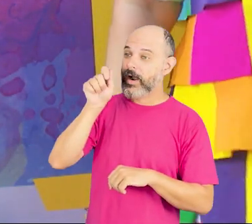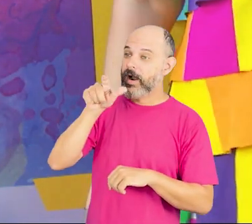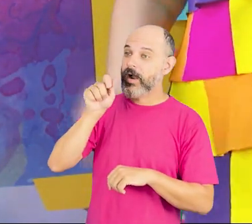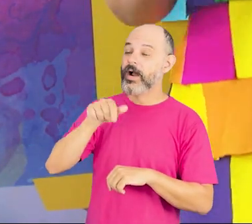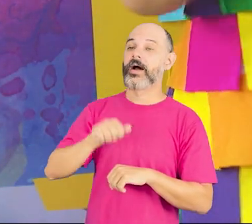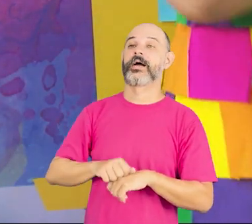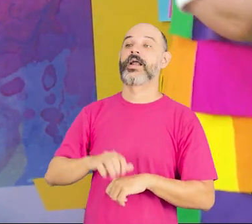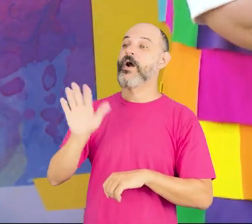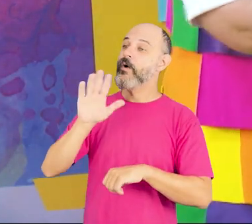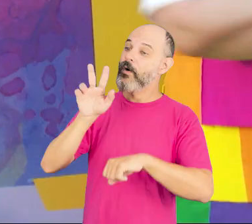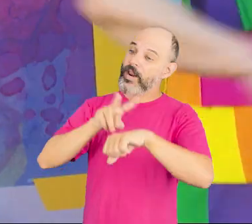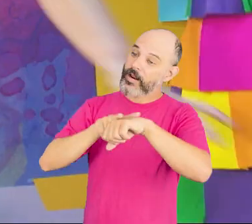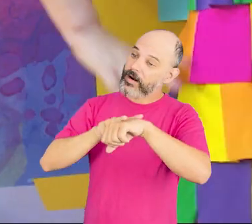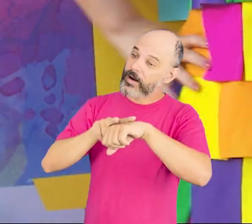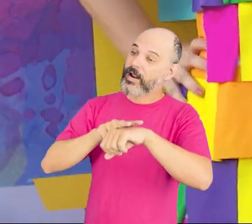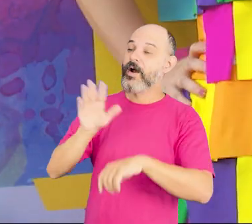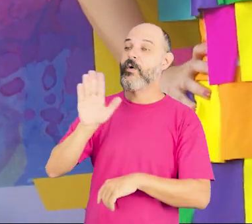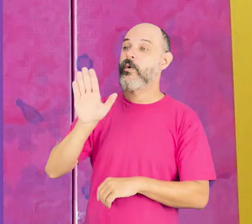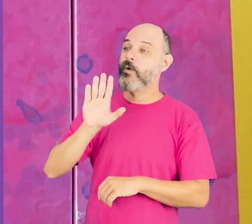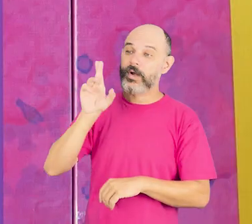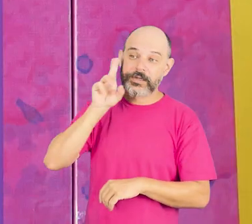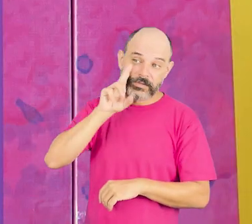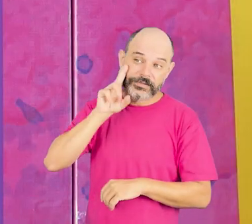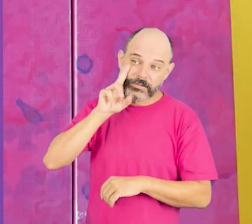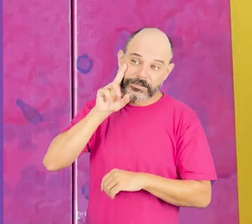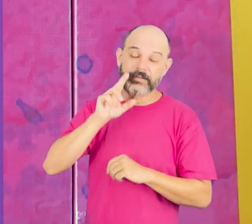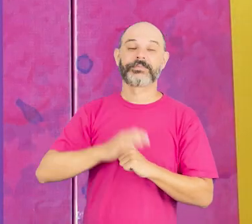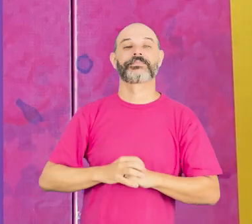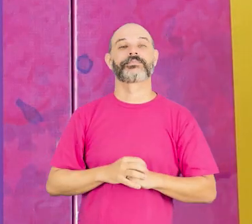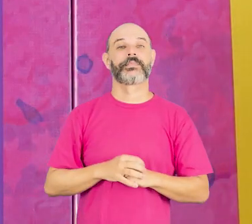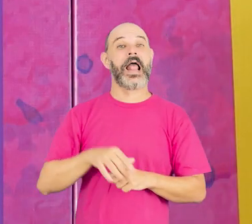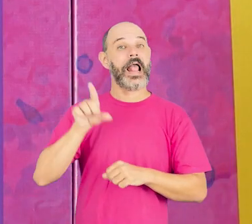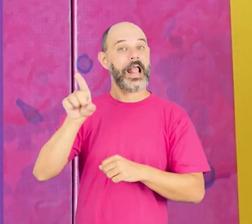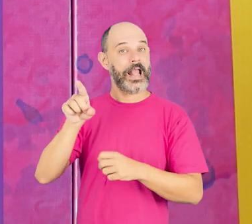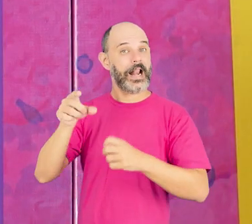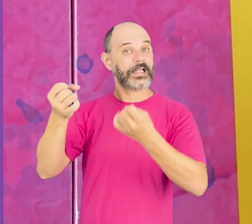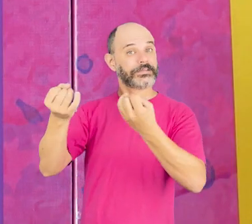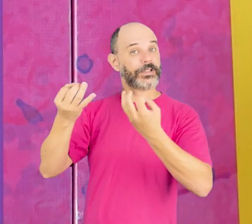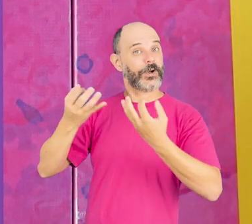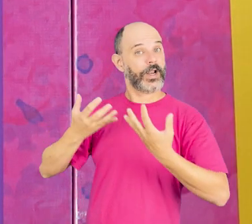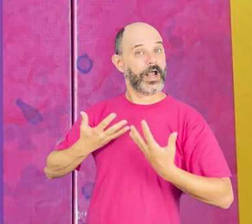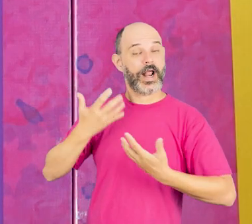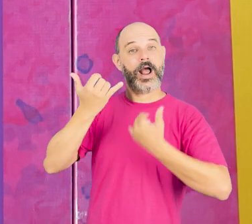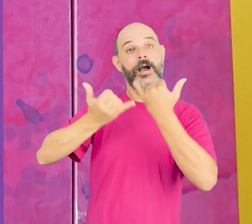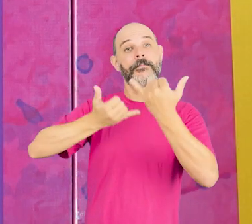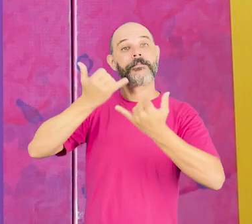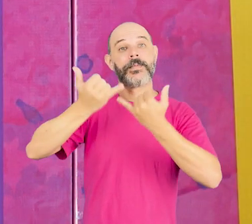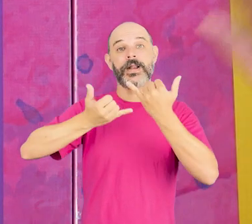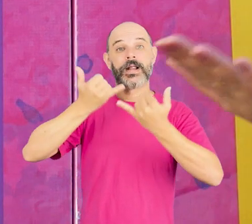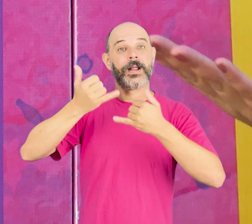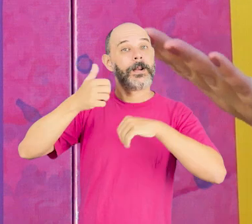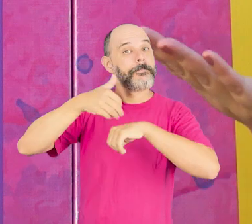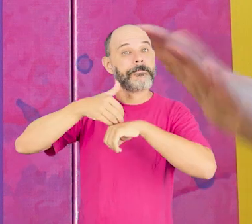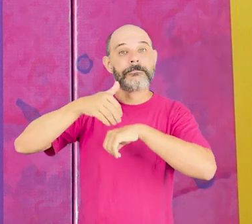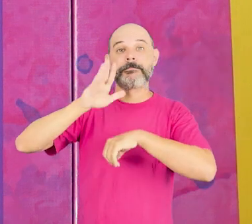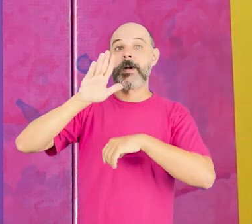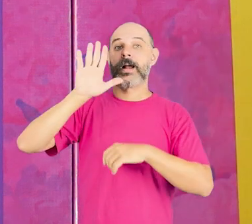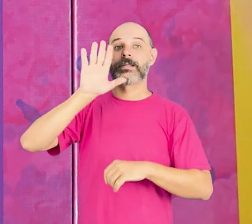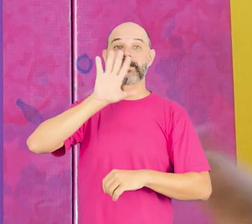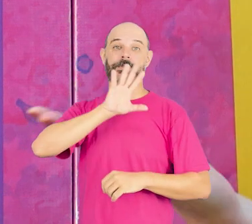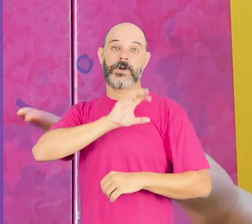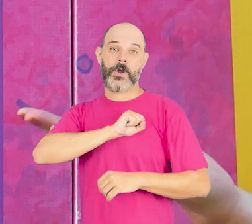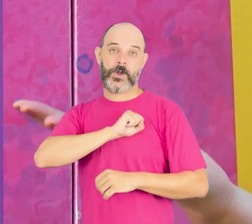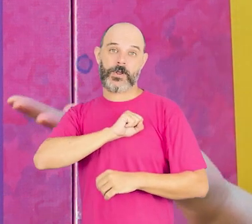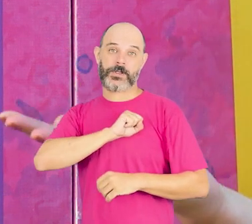Lena! Olá, Dadá! Hoje elas vão contar pra gente quais são as brincadeiras que elas